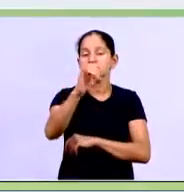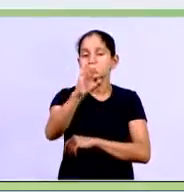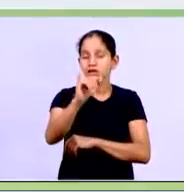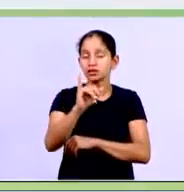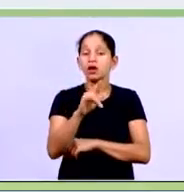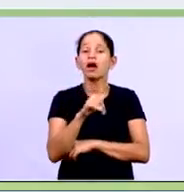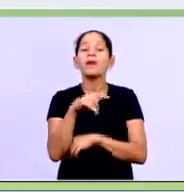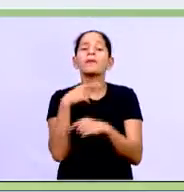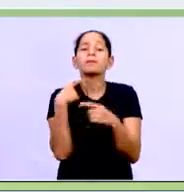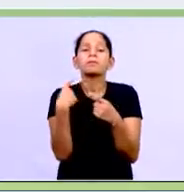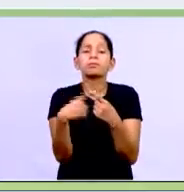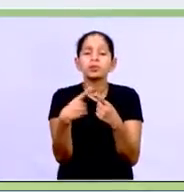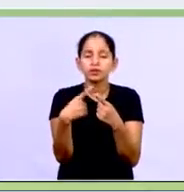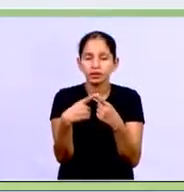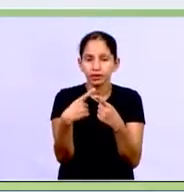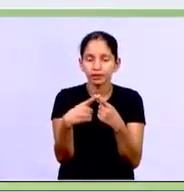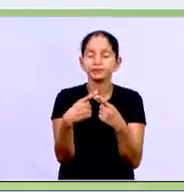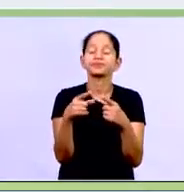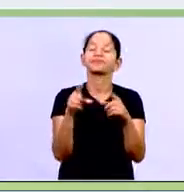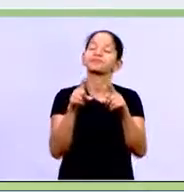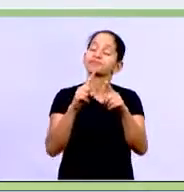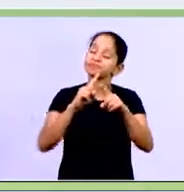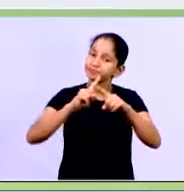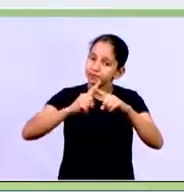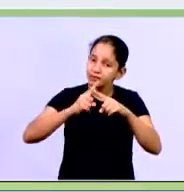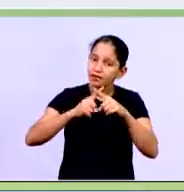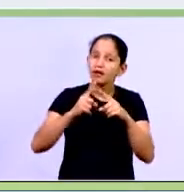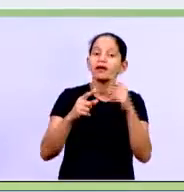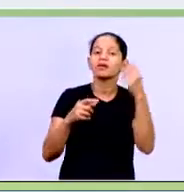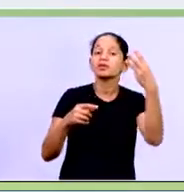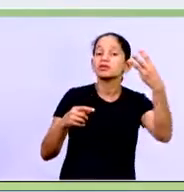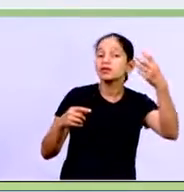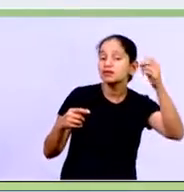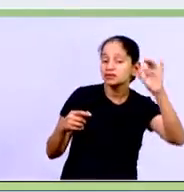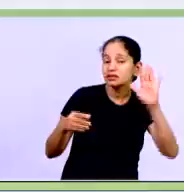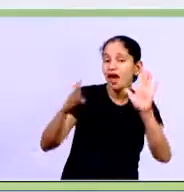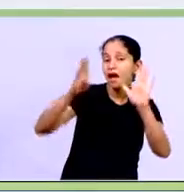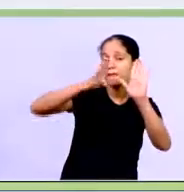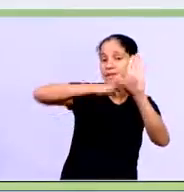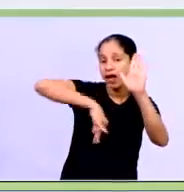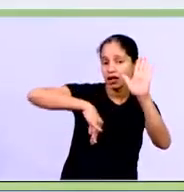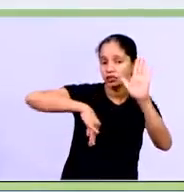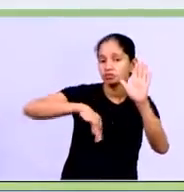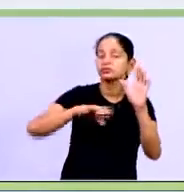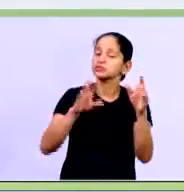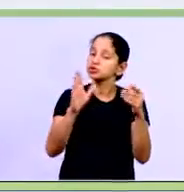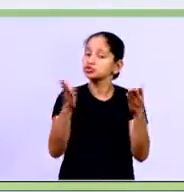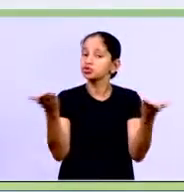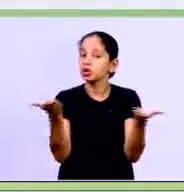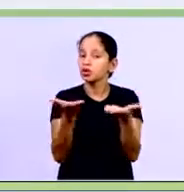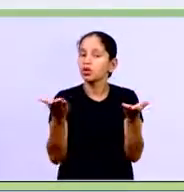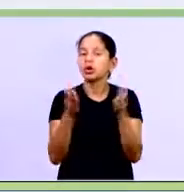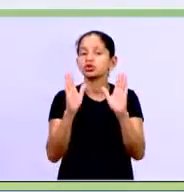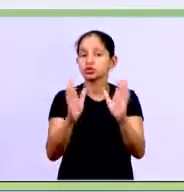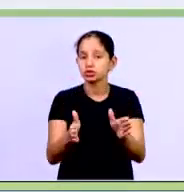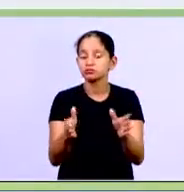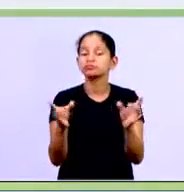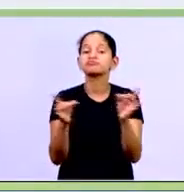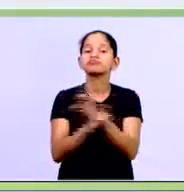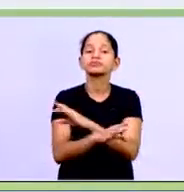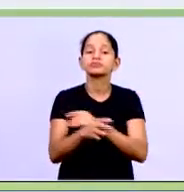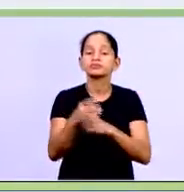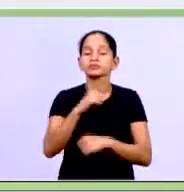R$400. Por quê? Dos 700, eu descontei esses R$300 aqui. Ok? 700 menos